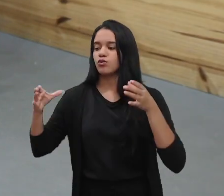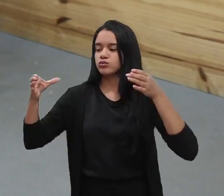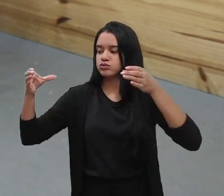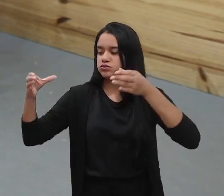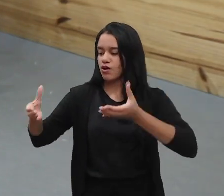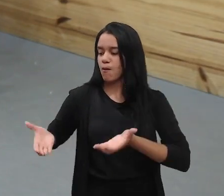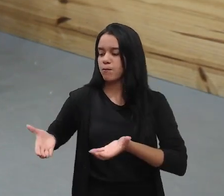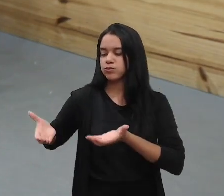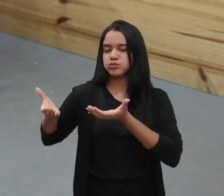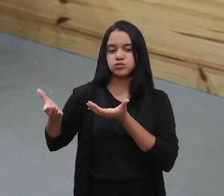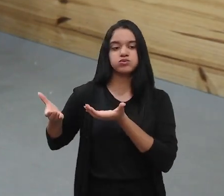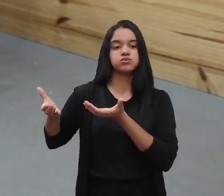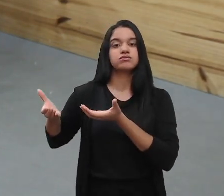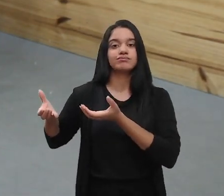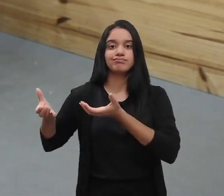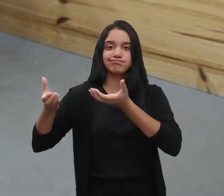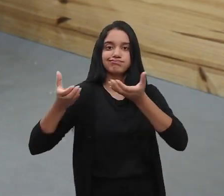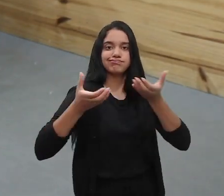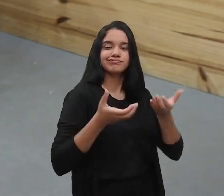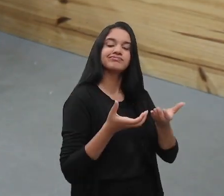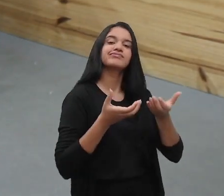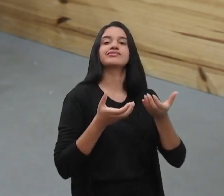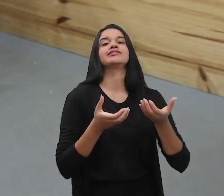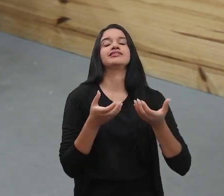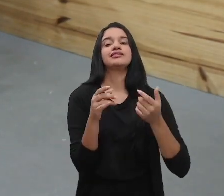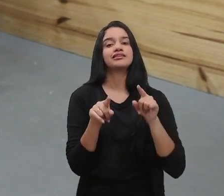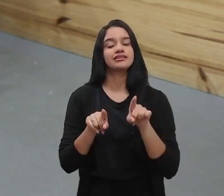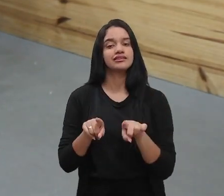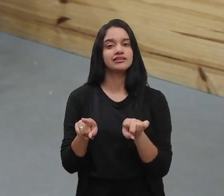sacos. Além disso, o que é que ele vai fazer? Não, ele vai ter que